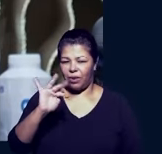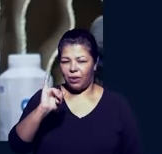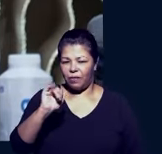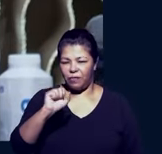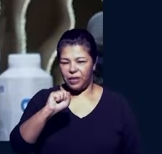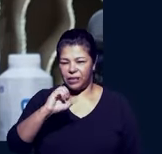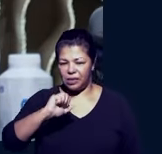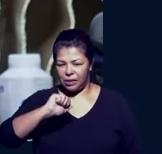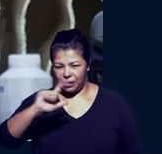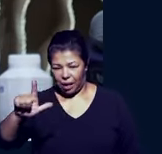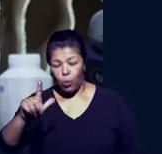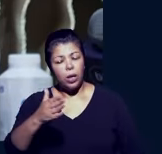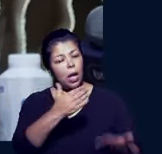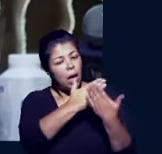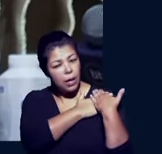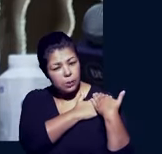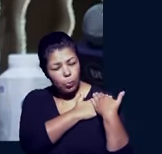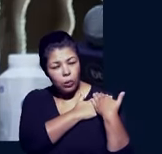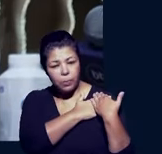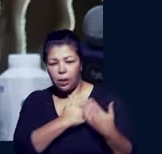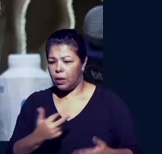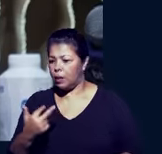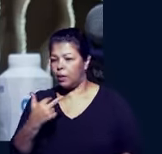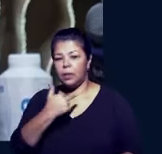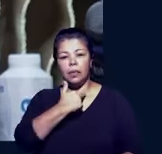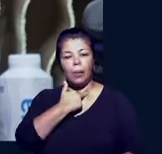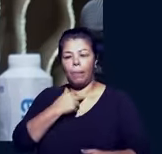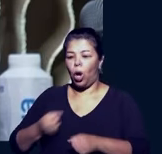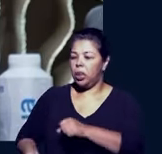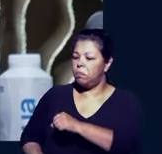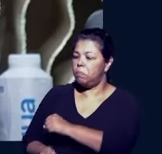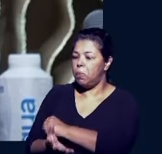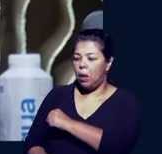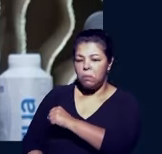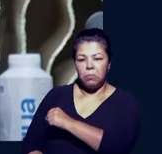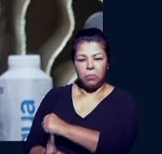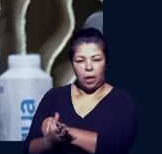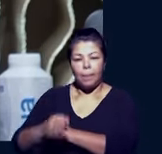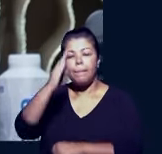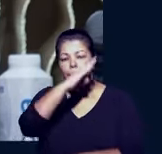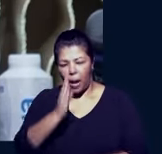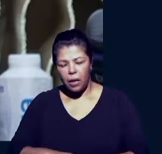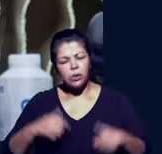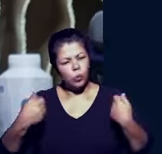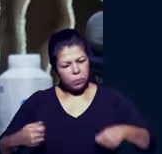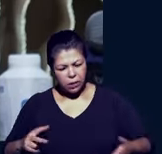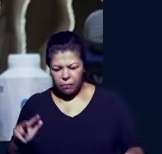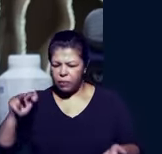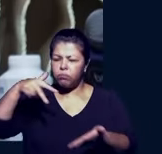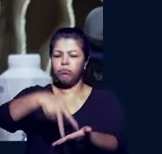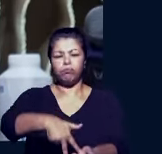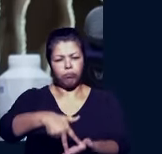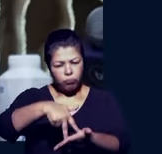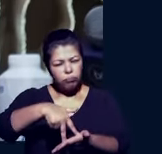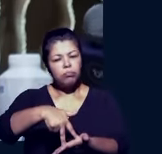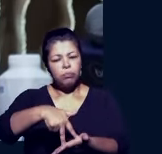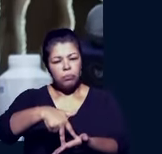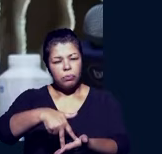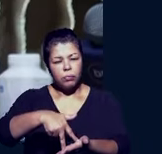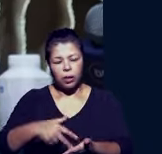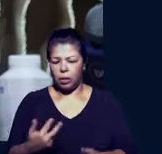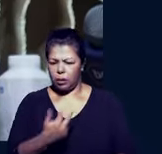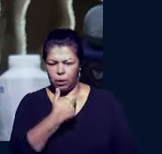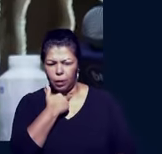fiscal seja algo inegociável o Brasil não pode se arredar disto não deve ser pautado por agenda